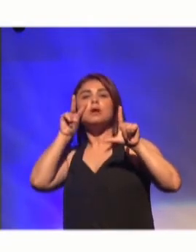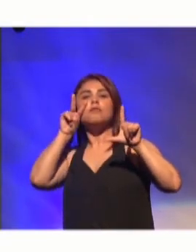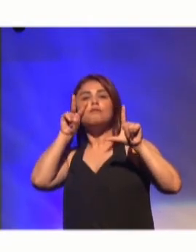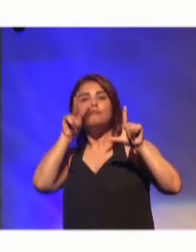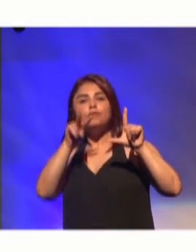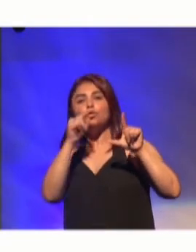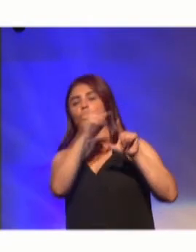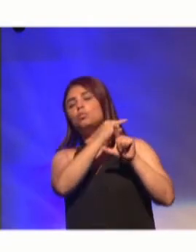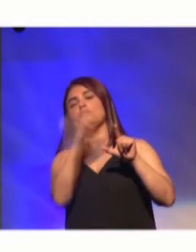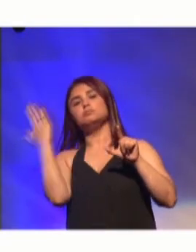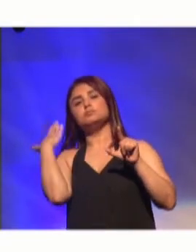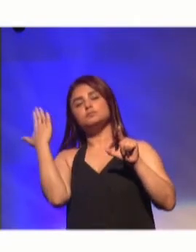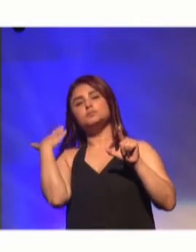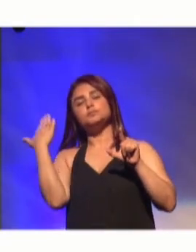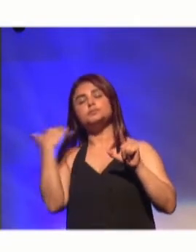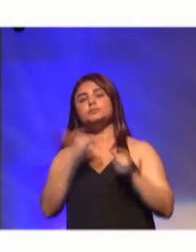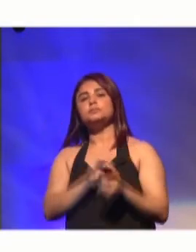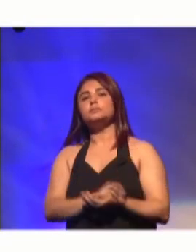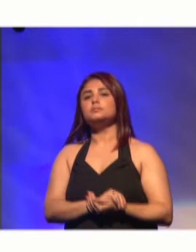não é?